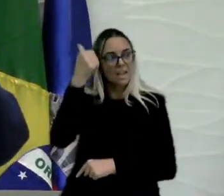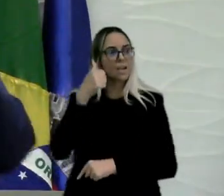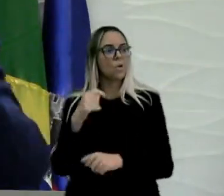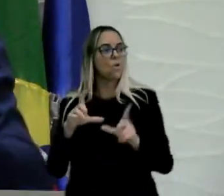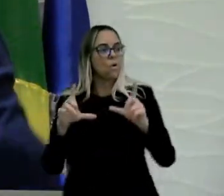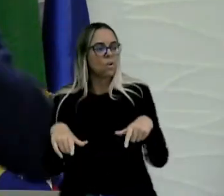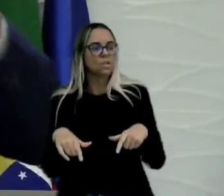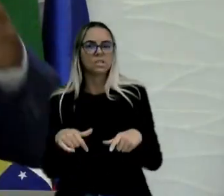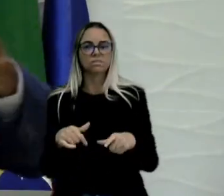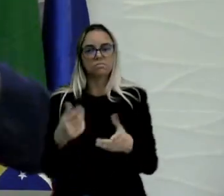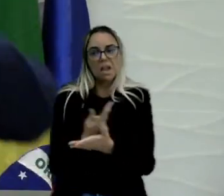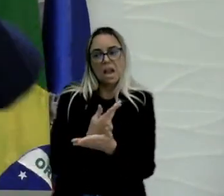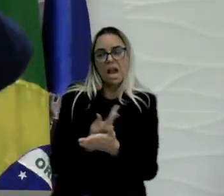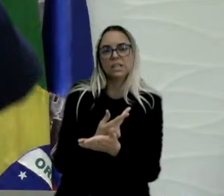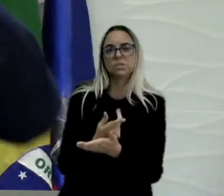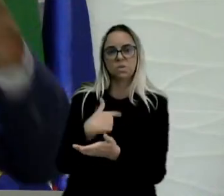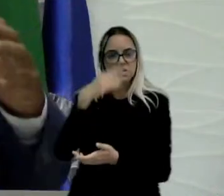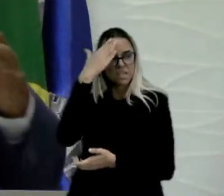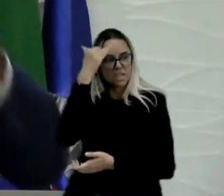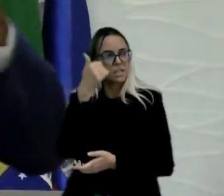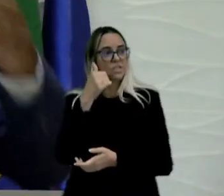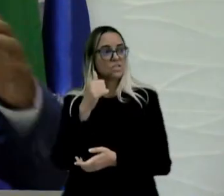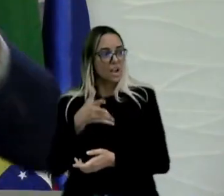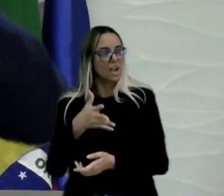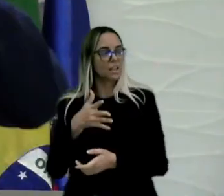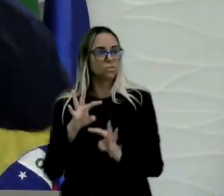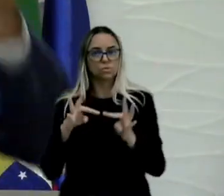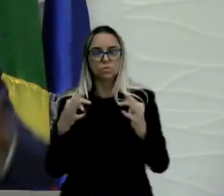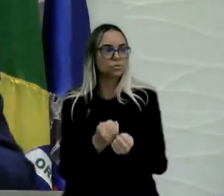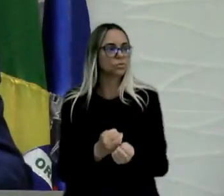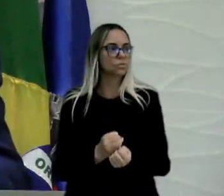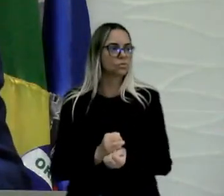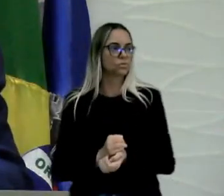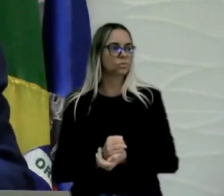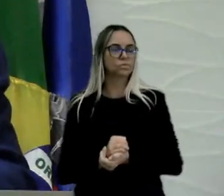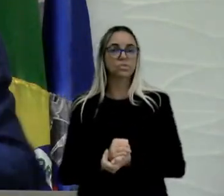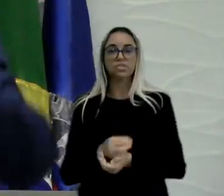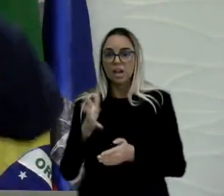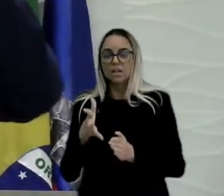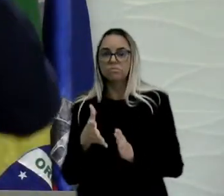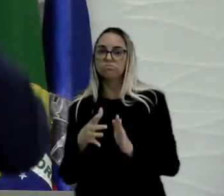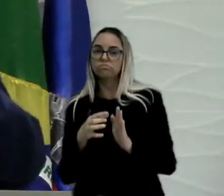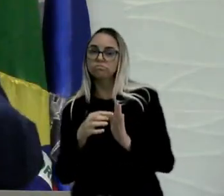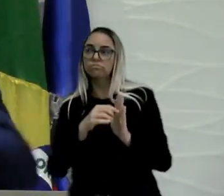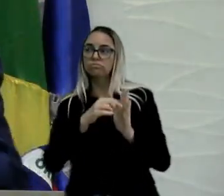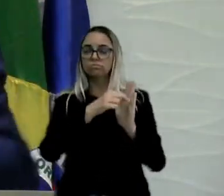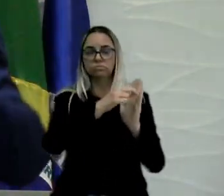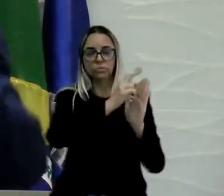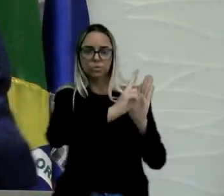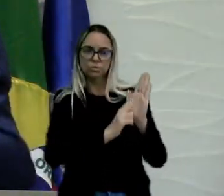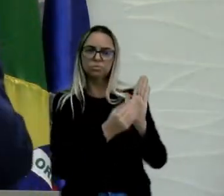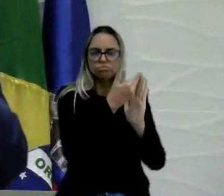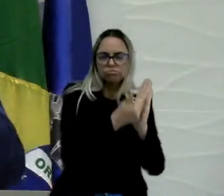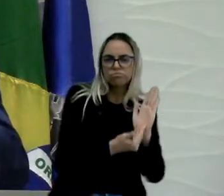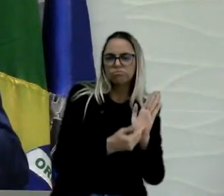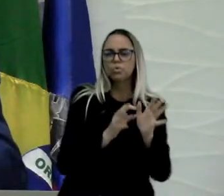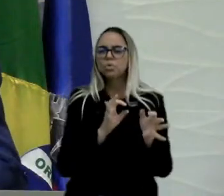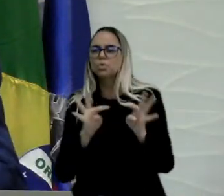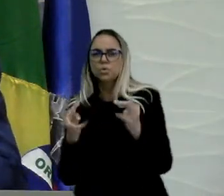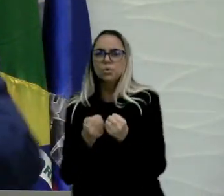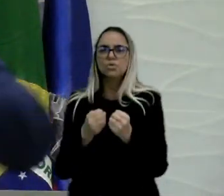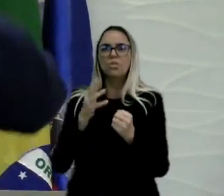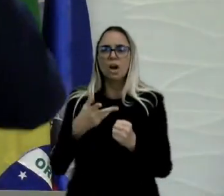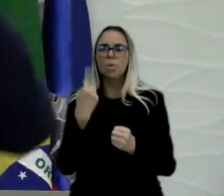falhas eu já sei já coloquei tudo aqui já mapeei tudo e já faz um ano e qu